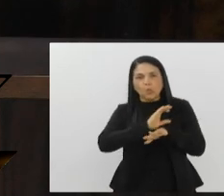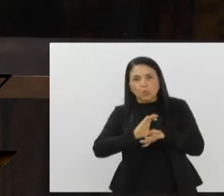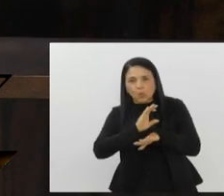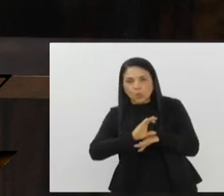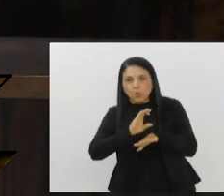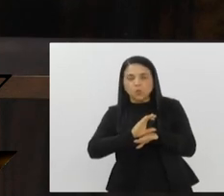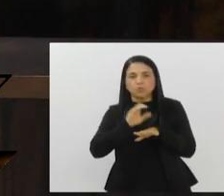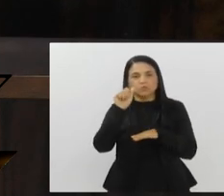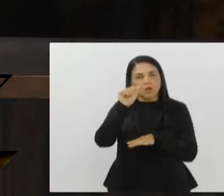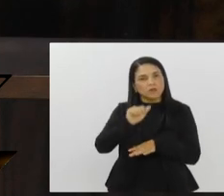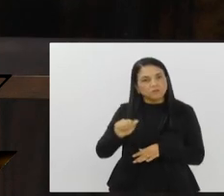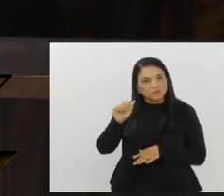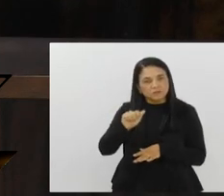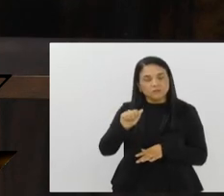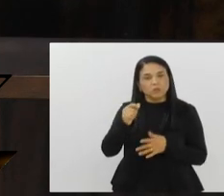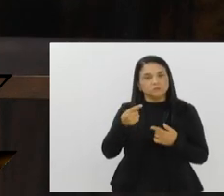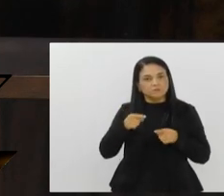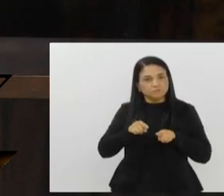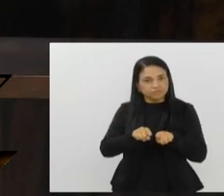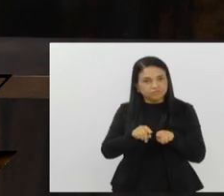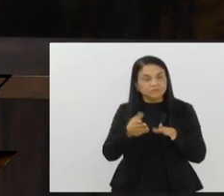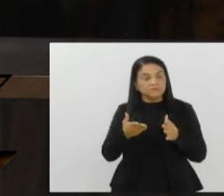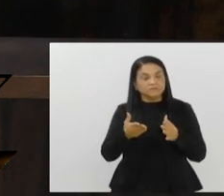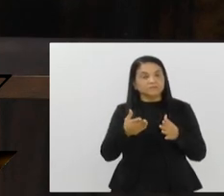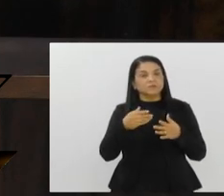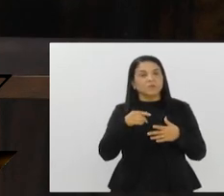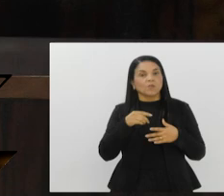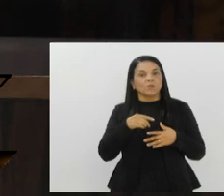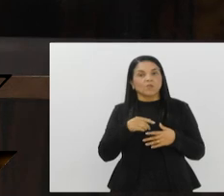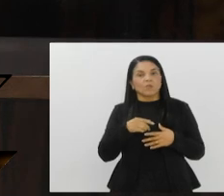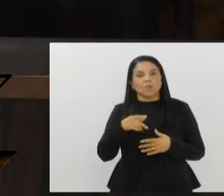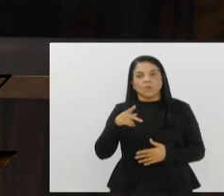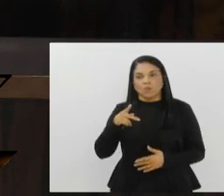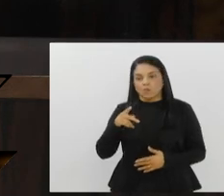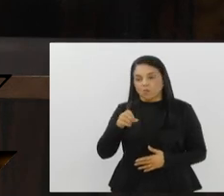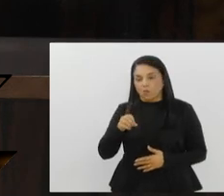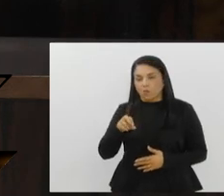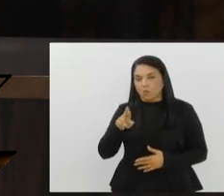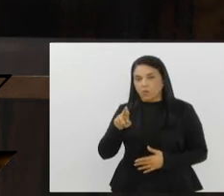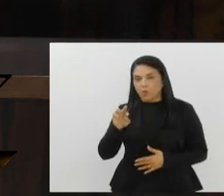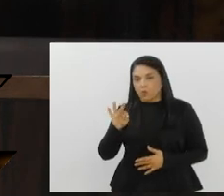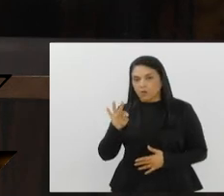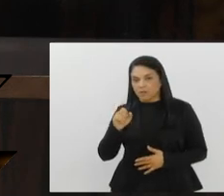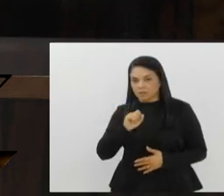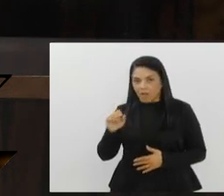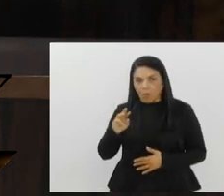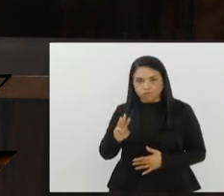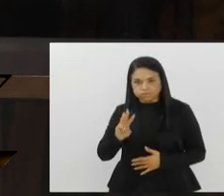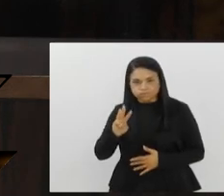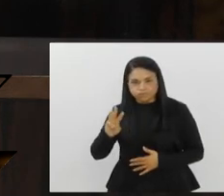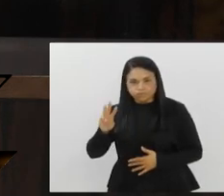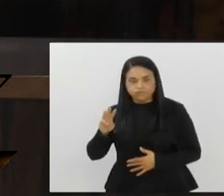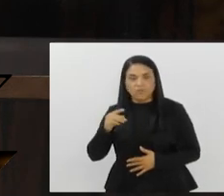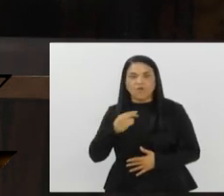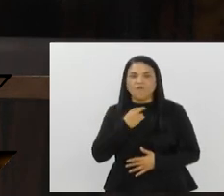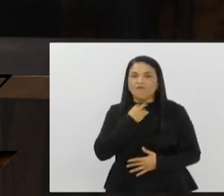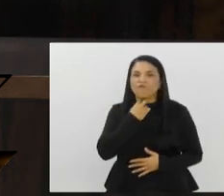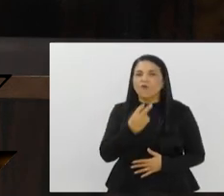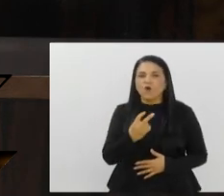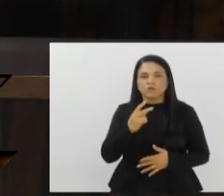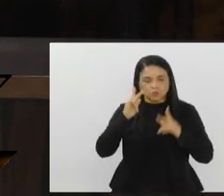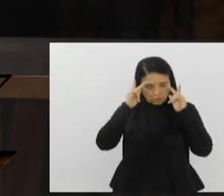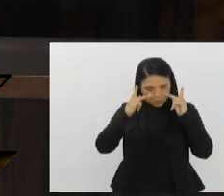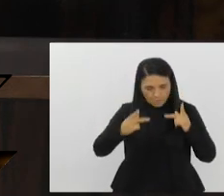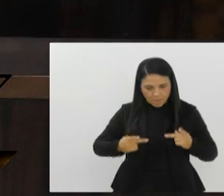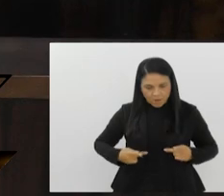associações esse Portal voz humana teve um papel porque é um trabalho de resgate de